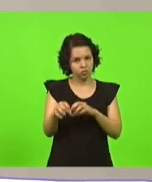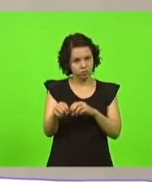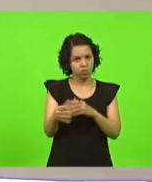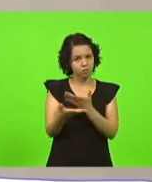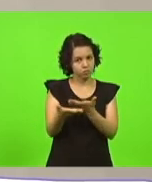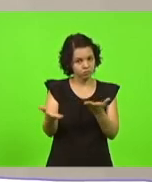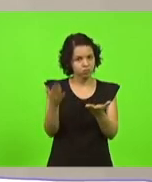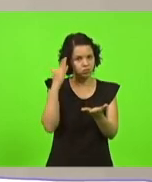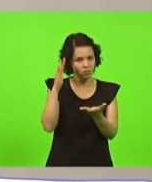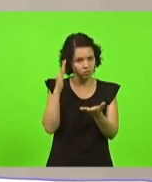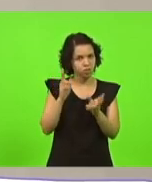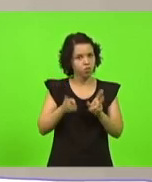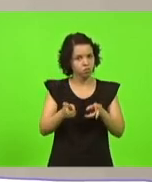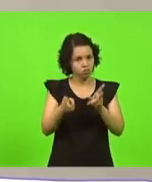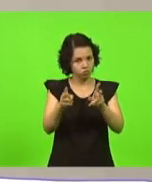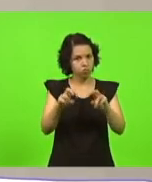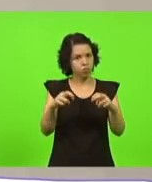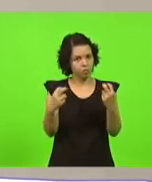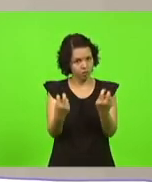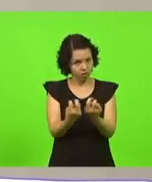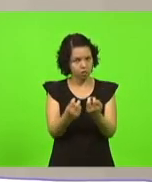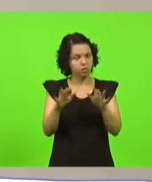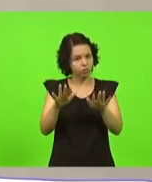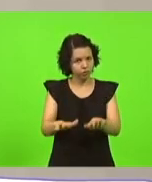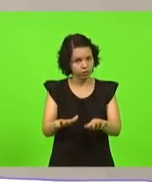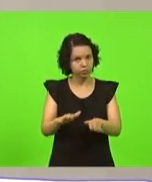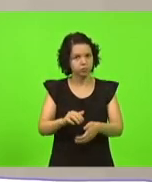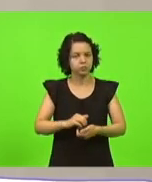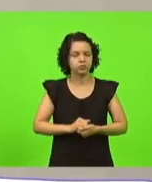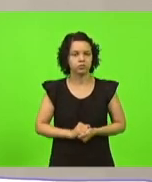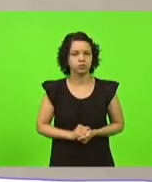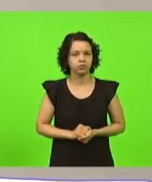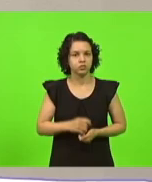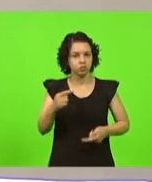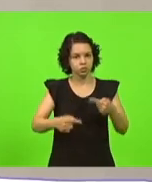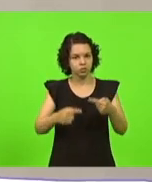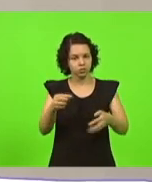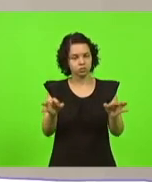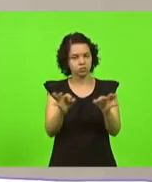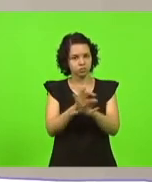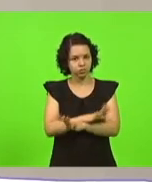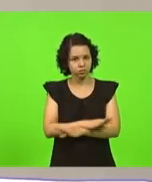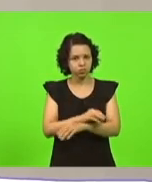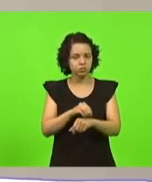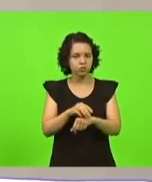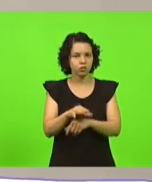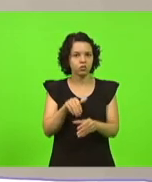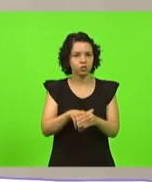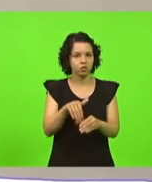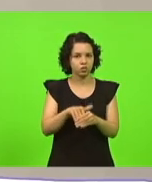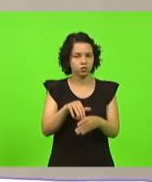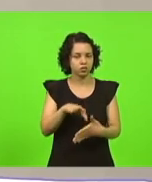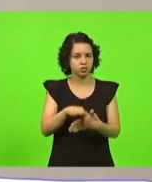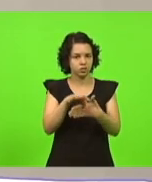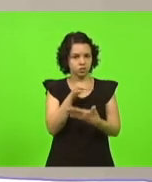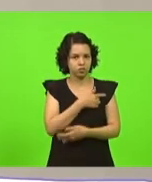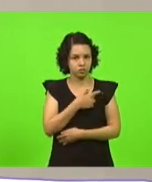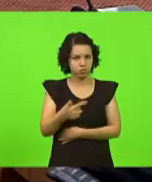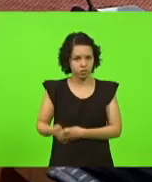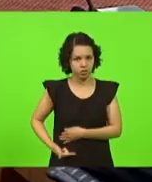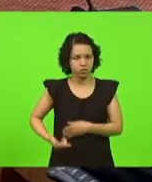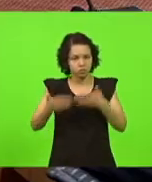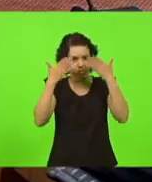possamos permanecer em plenário. Cerrada a discussão, para encaminhamento e voto, com a palavra o líder do governo, deputado José Milton